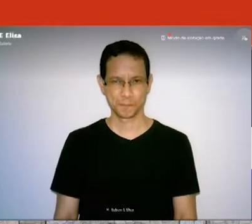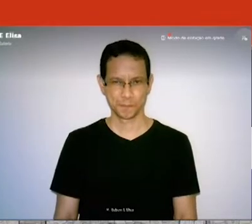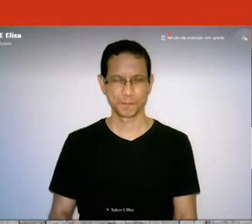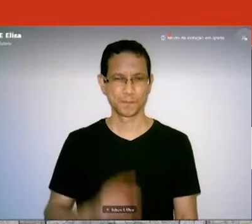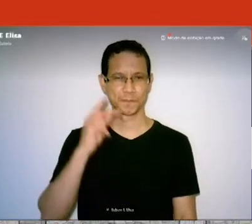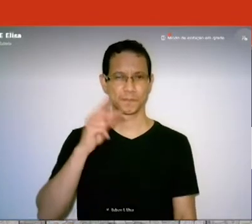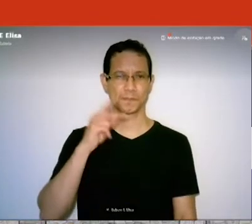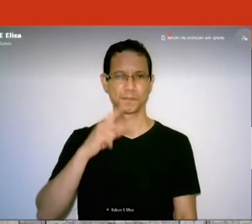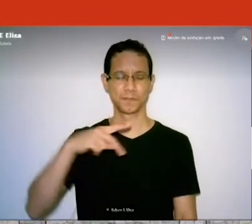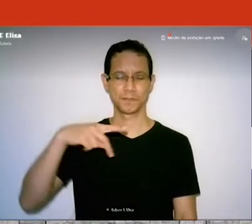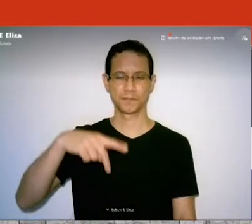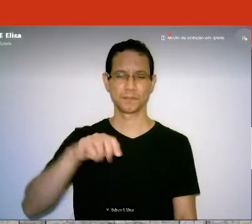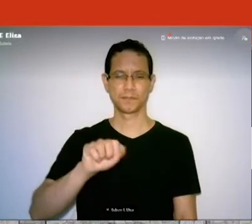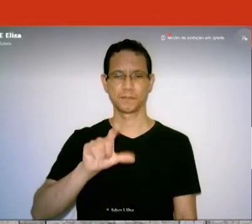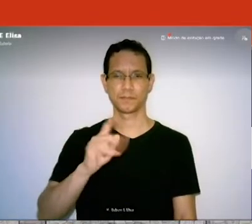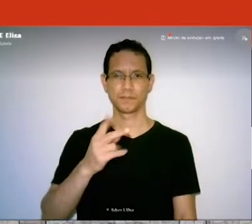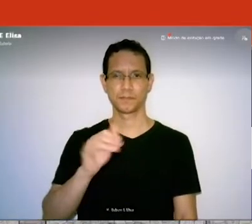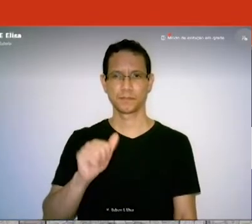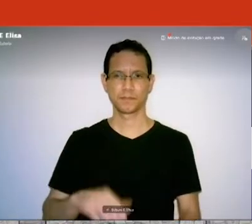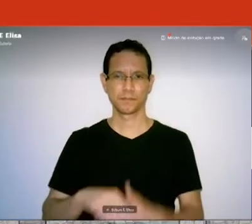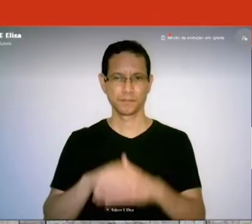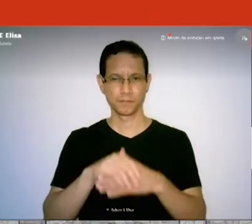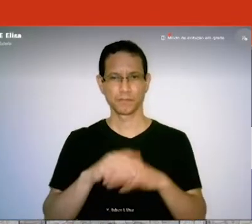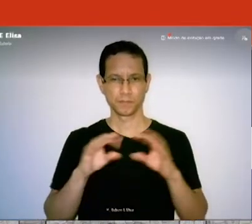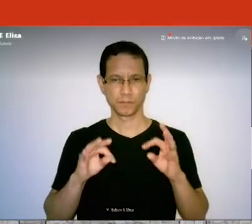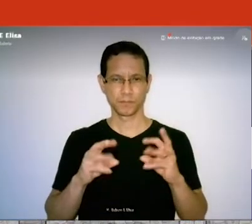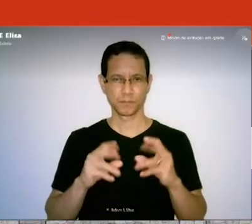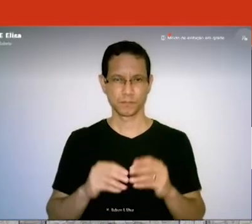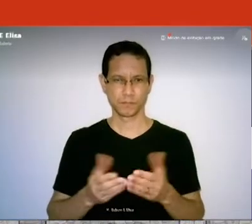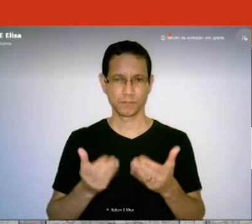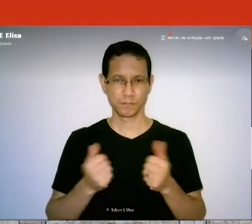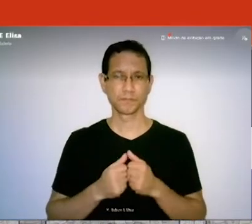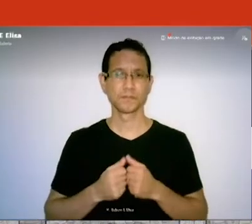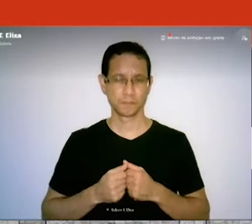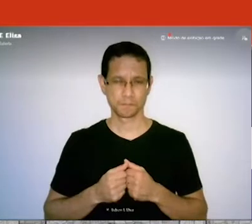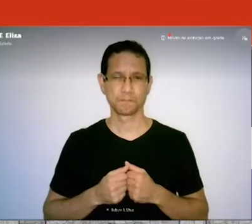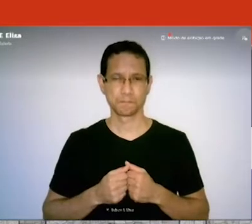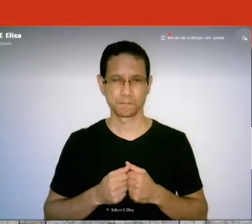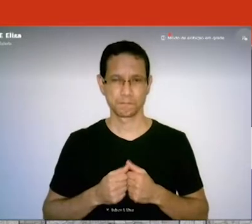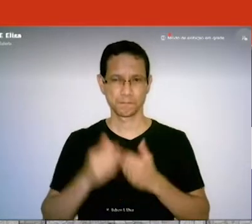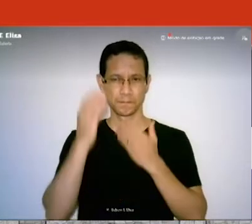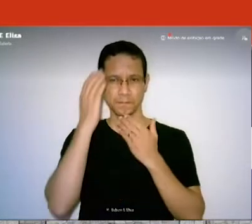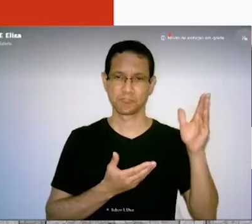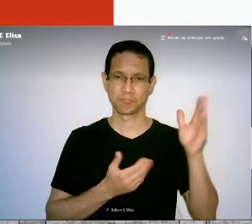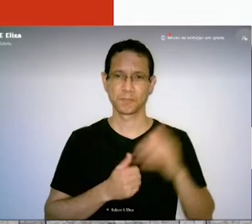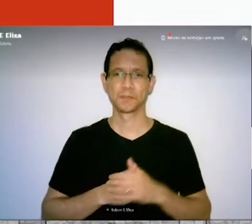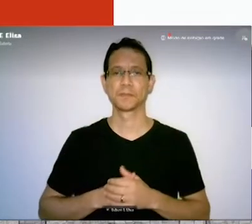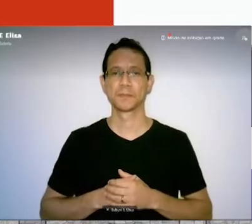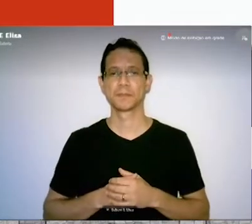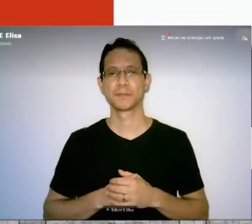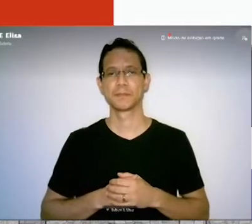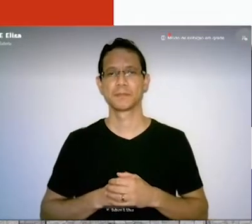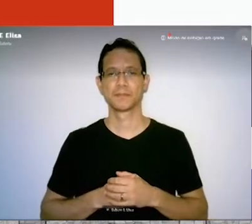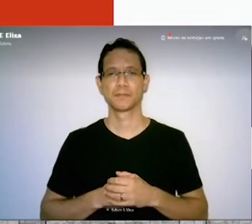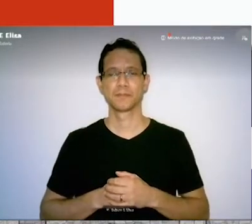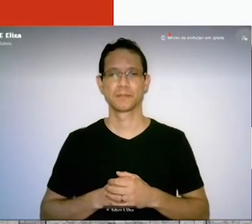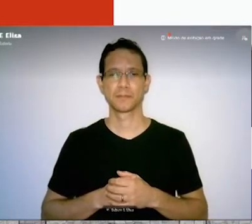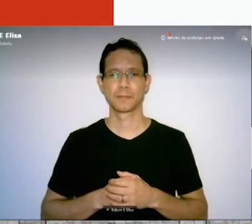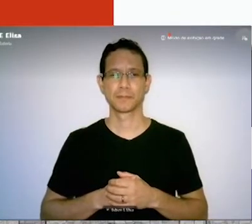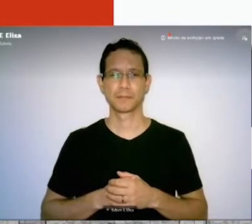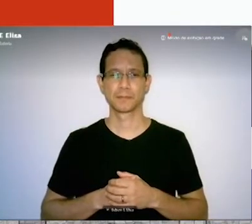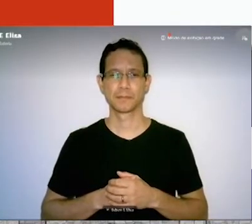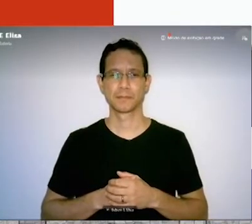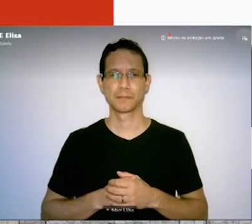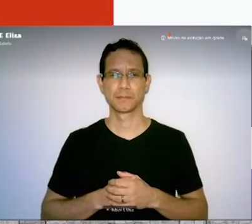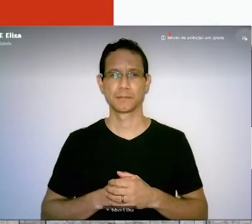foi a coordenadora das promotoras legais populares de Botucatu, Isabel Cristina Rossi Conte. O assunto foi o movimento